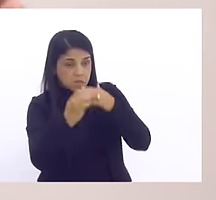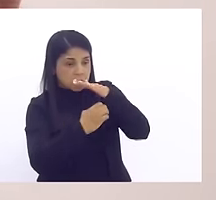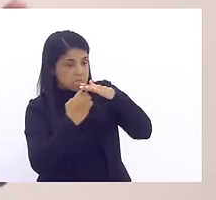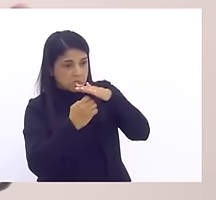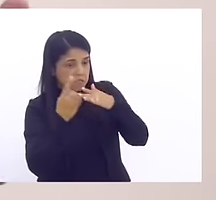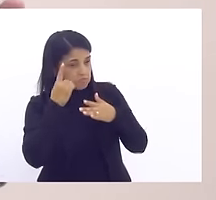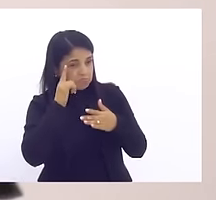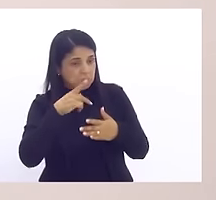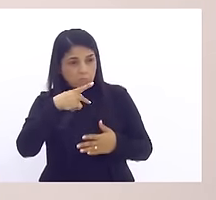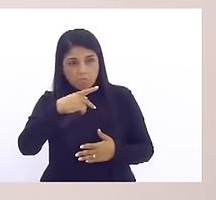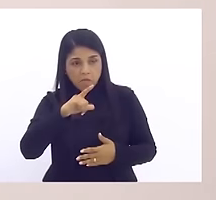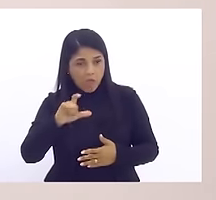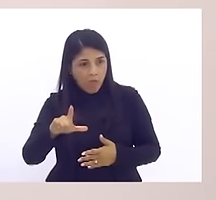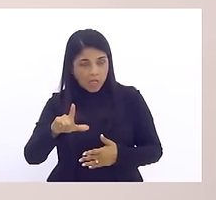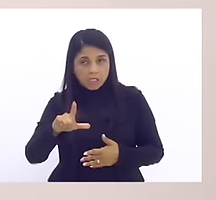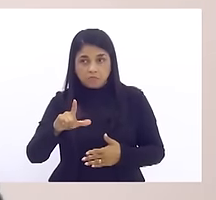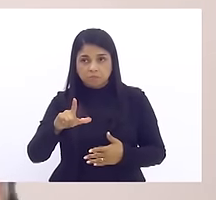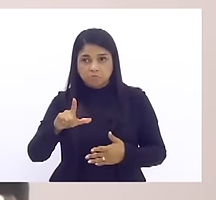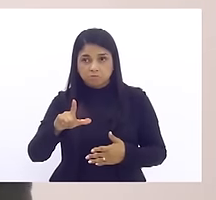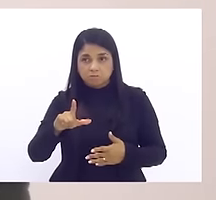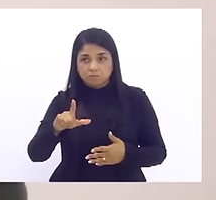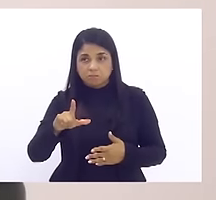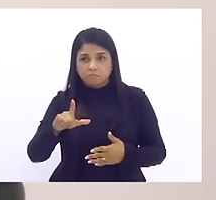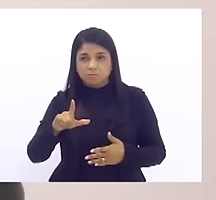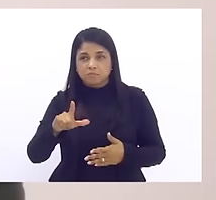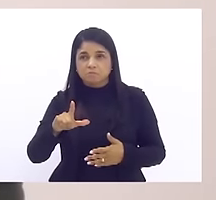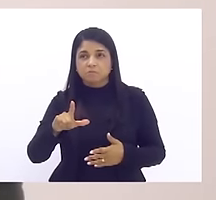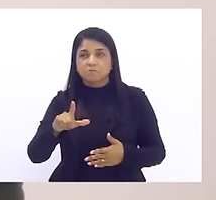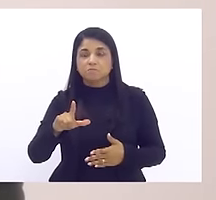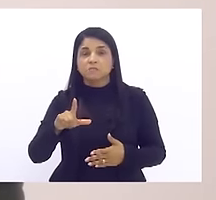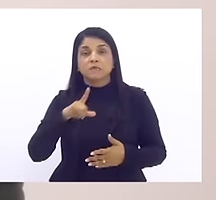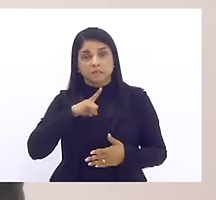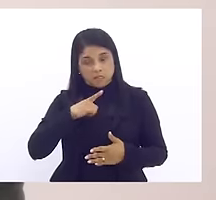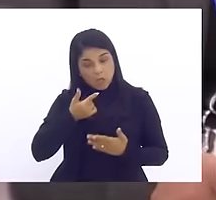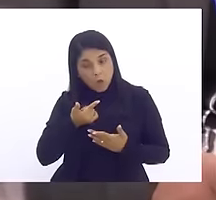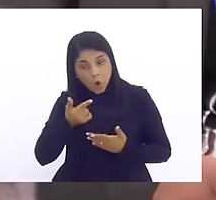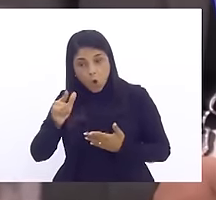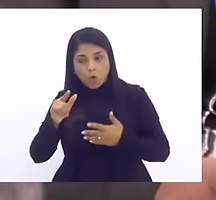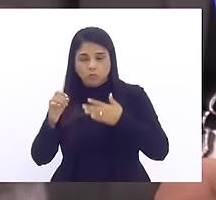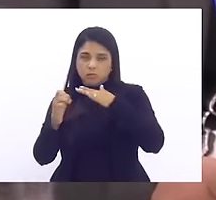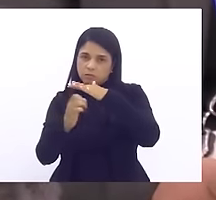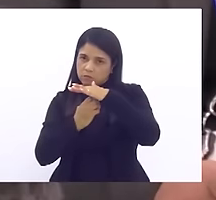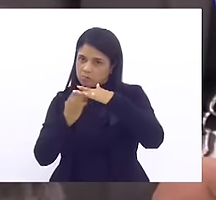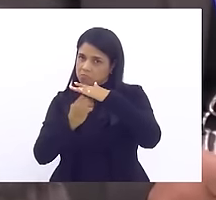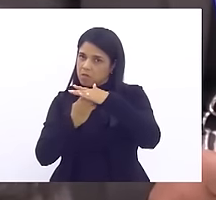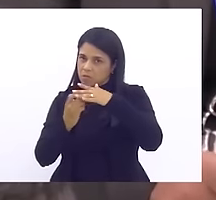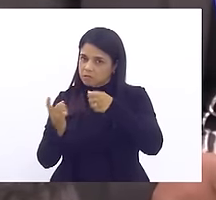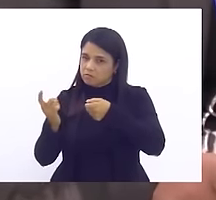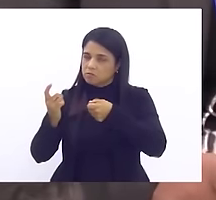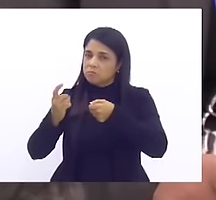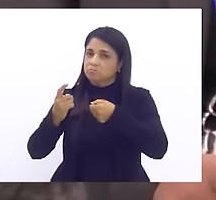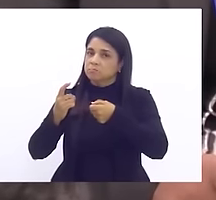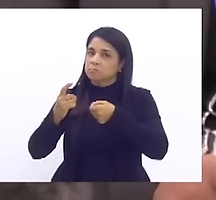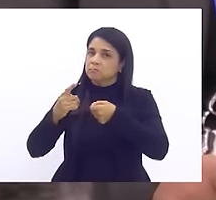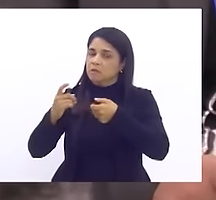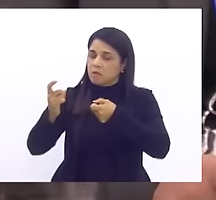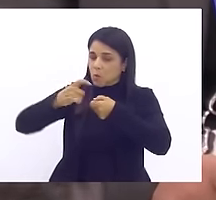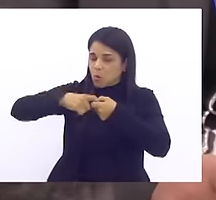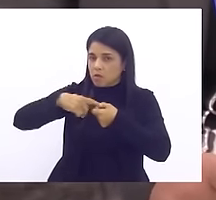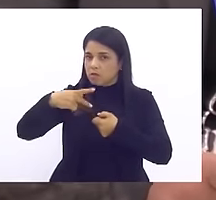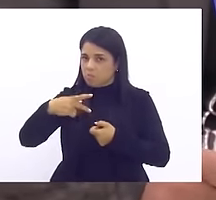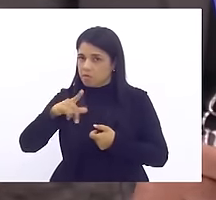para PL tá tudo eu eu sei que outras outras empresas prestam serviço a PL